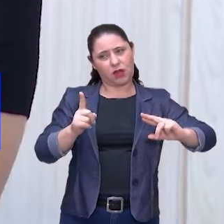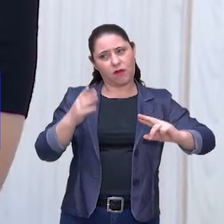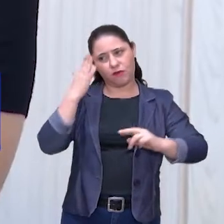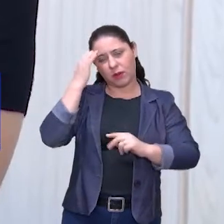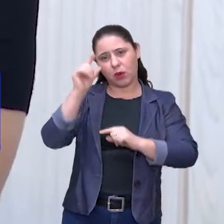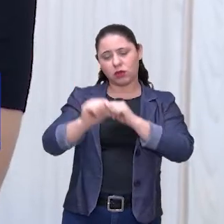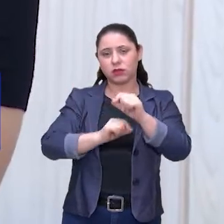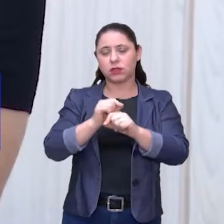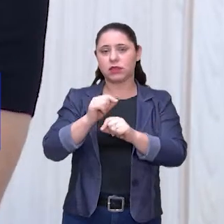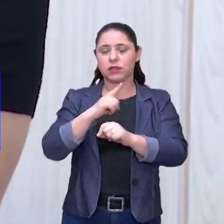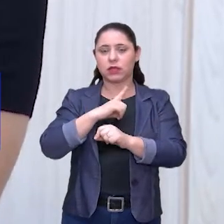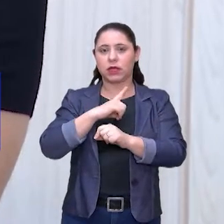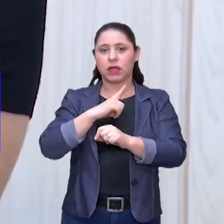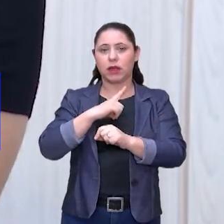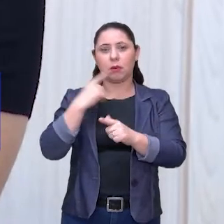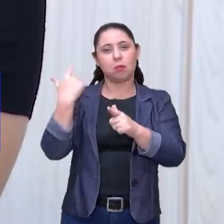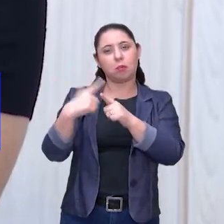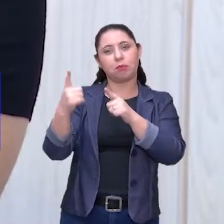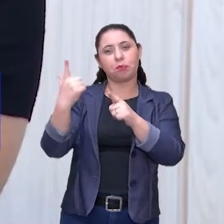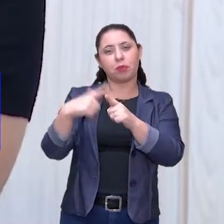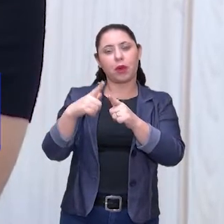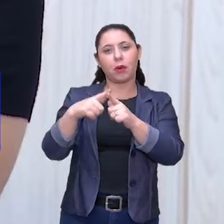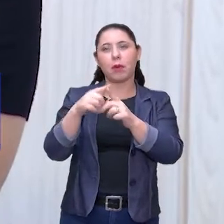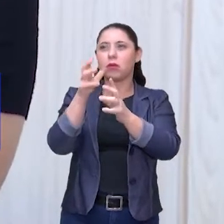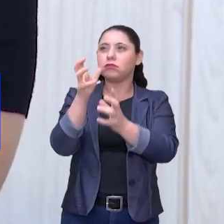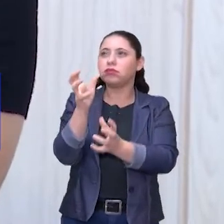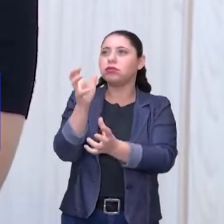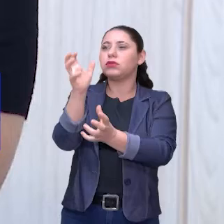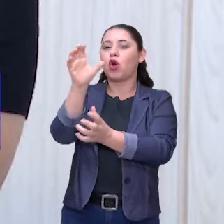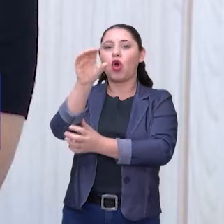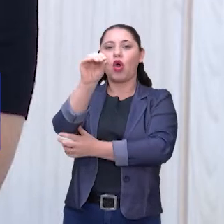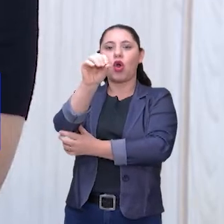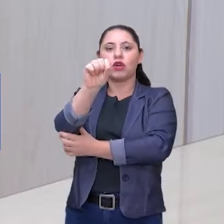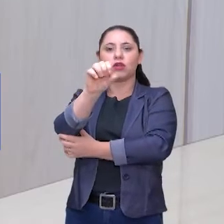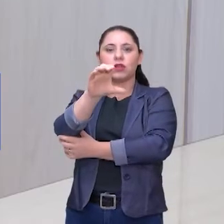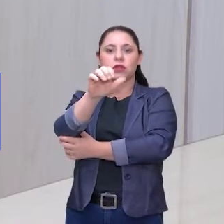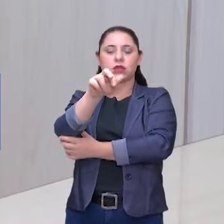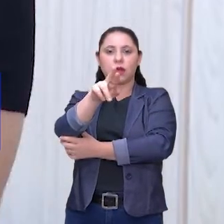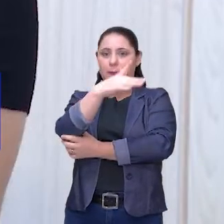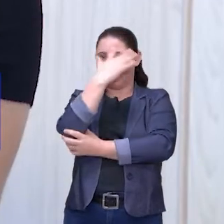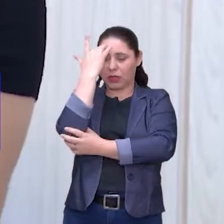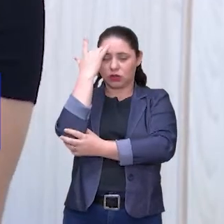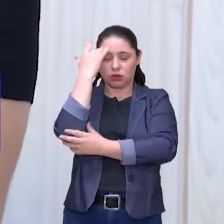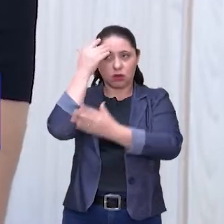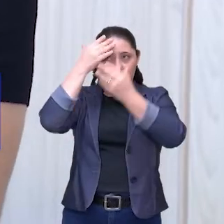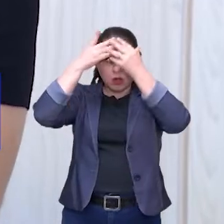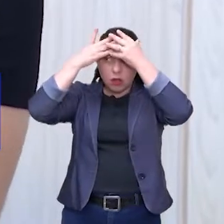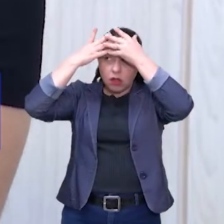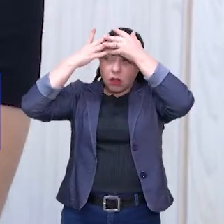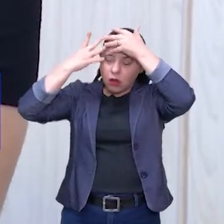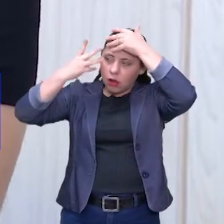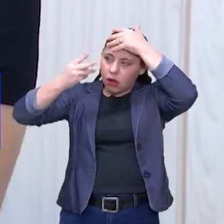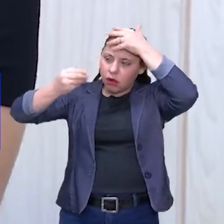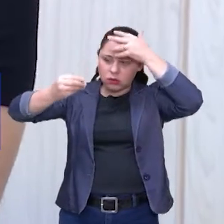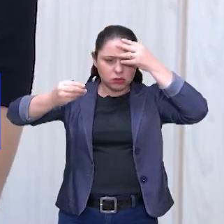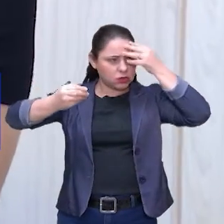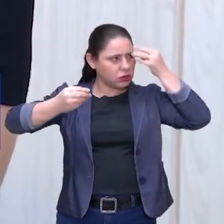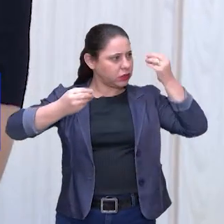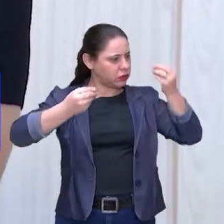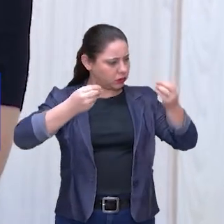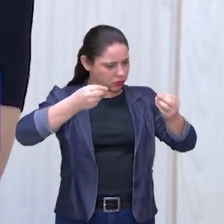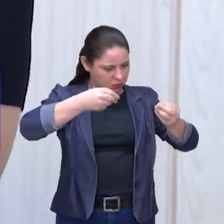Genética? Aquela doença famosa que deu o maior rolo no Oscar. Isso, que o paciente começa a perder